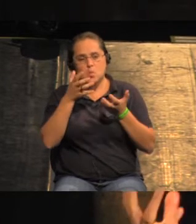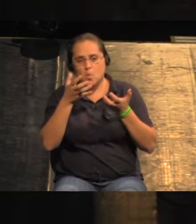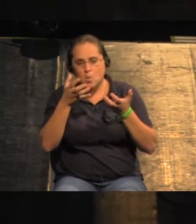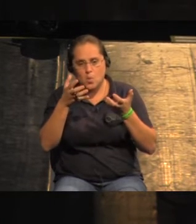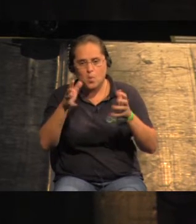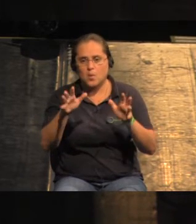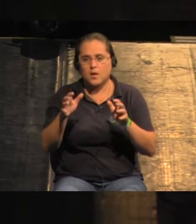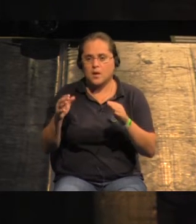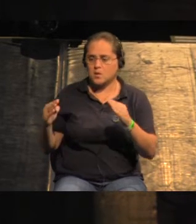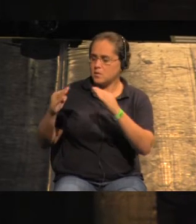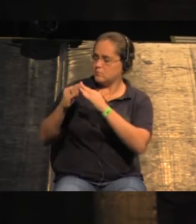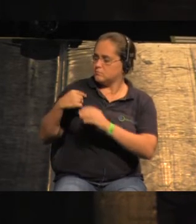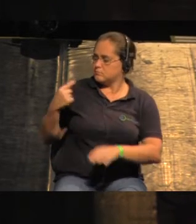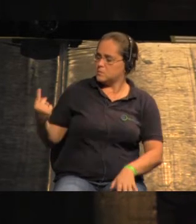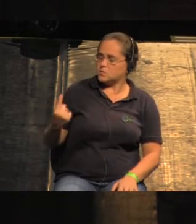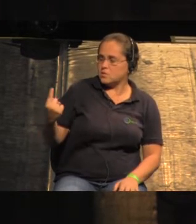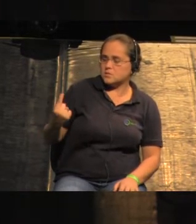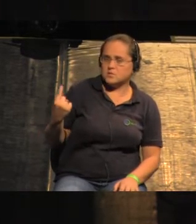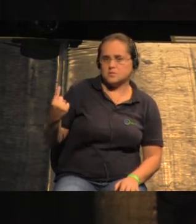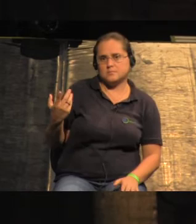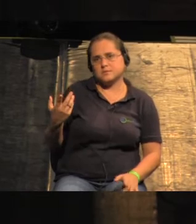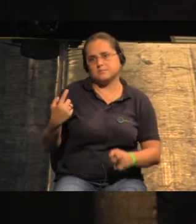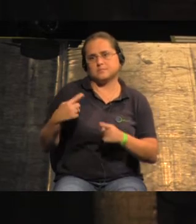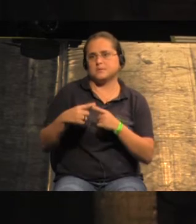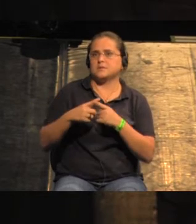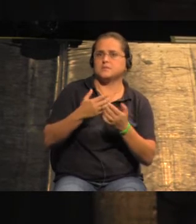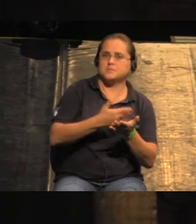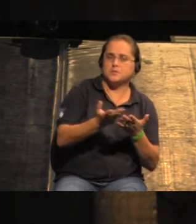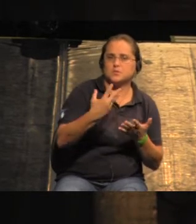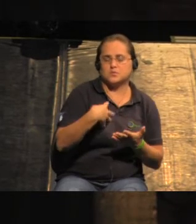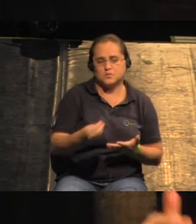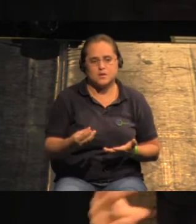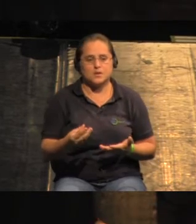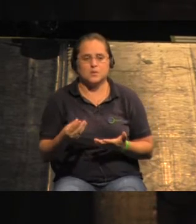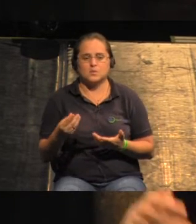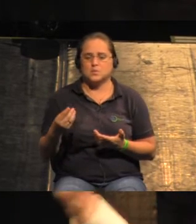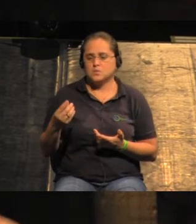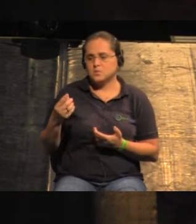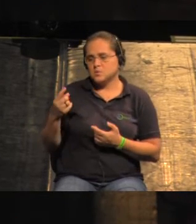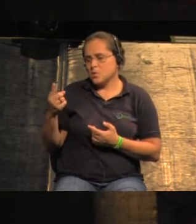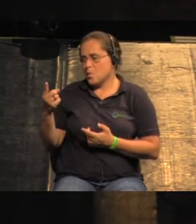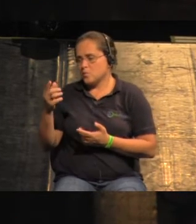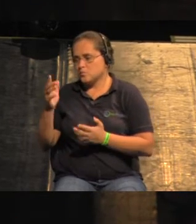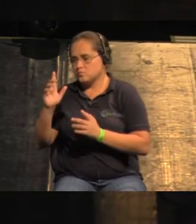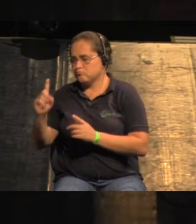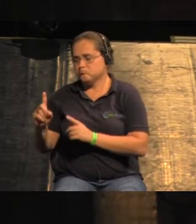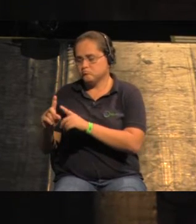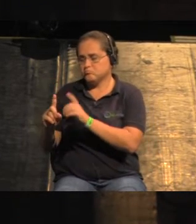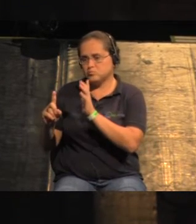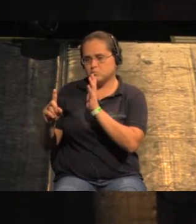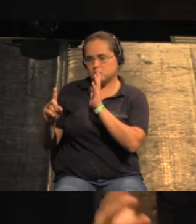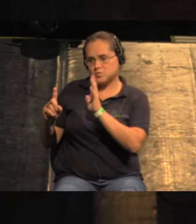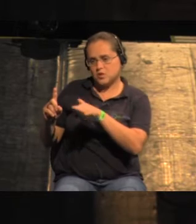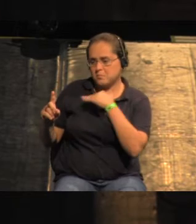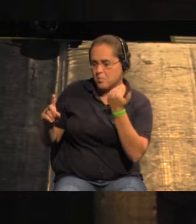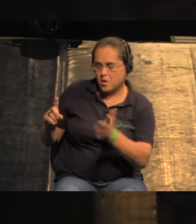os velhos não querem tanto morar sozinhos, ou porque eles os filhos já saíram de casa, ou porque um dos